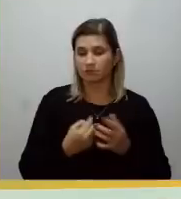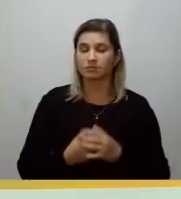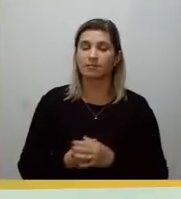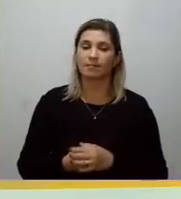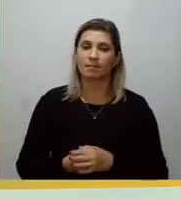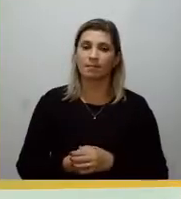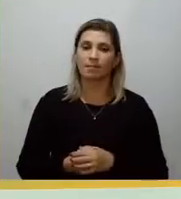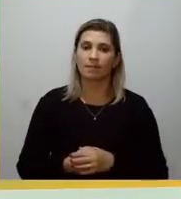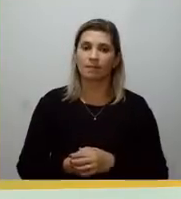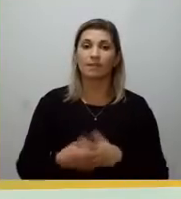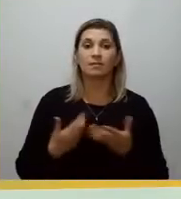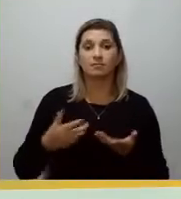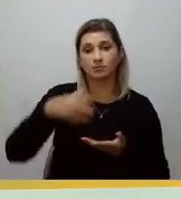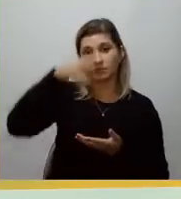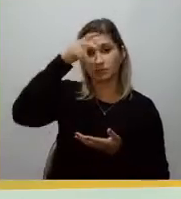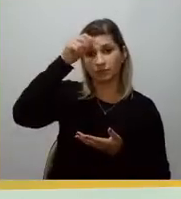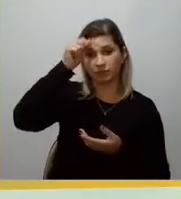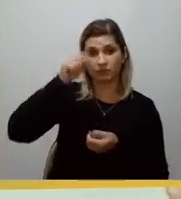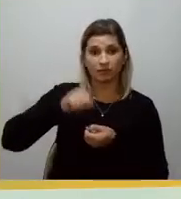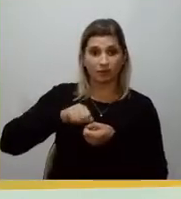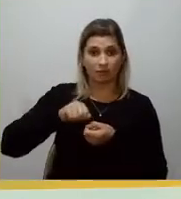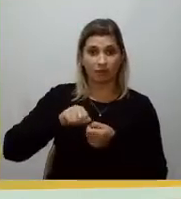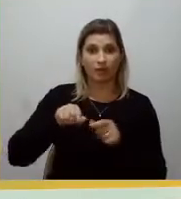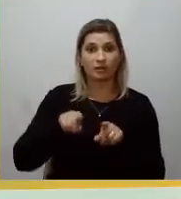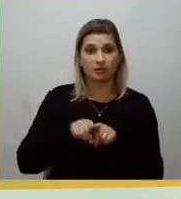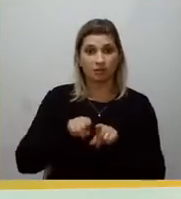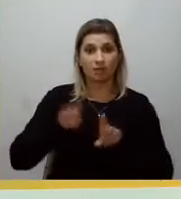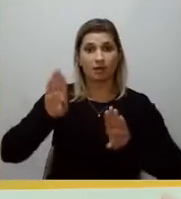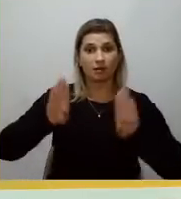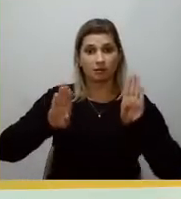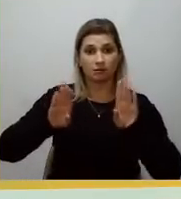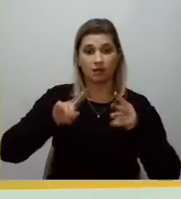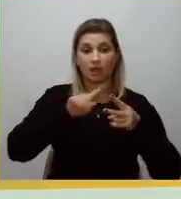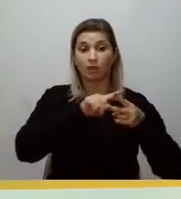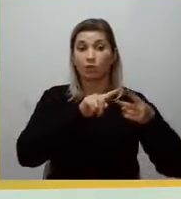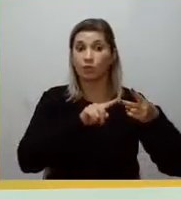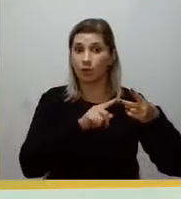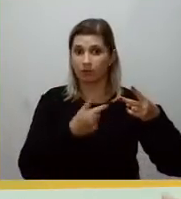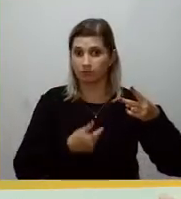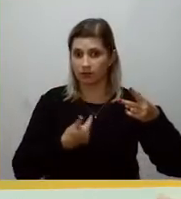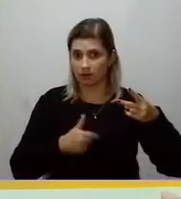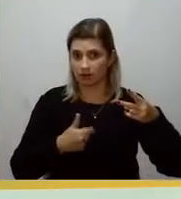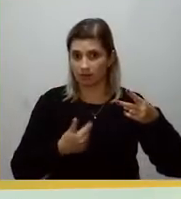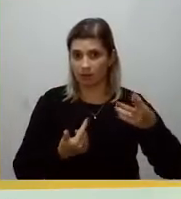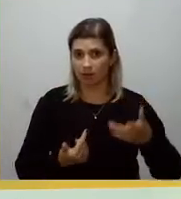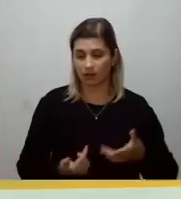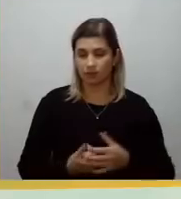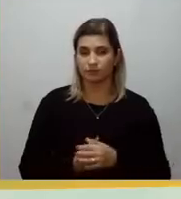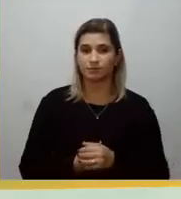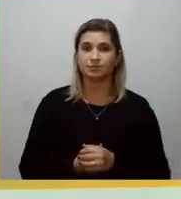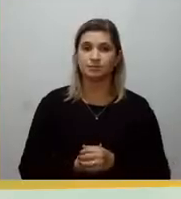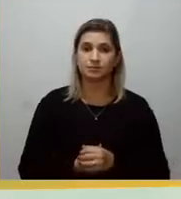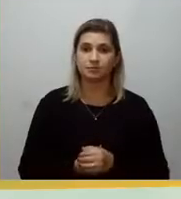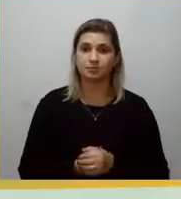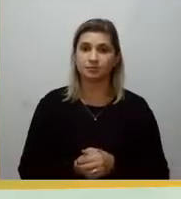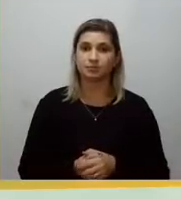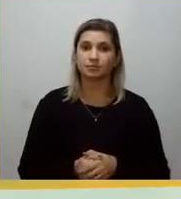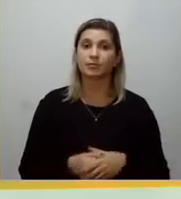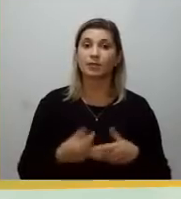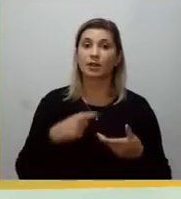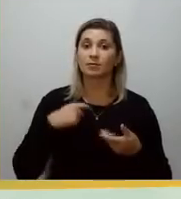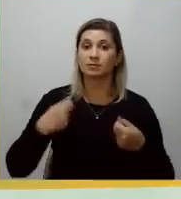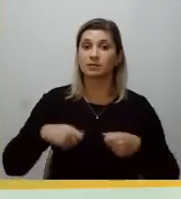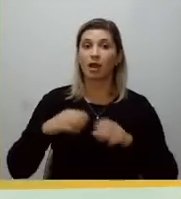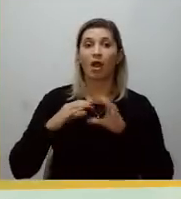a prefeitura fez também a licitação para os dois serviços. Mas nós fizemos aí teria que fazer concurso público para